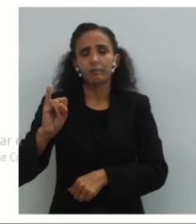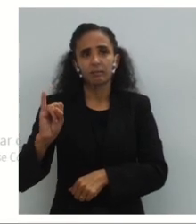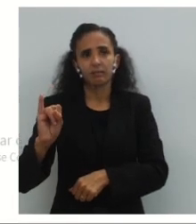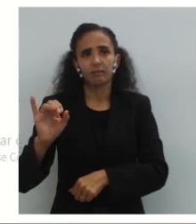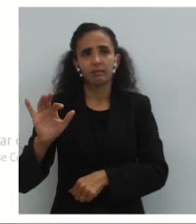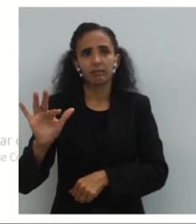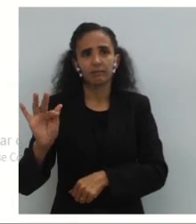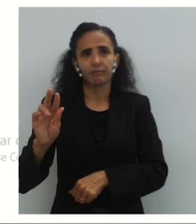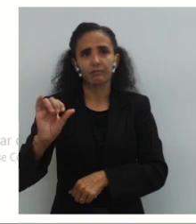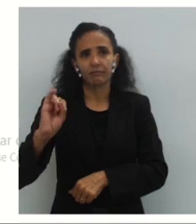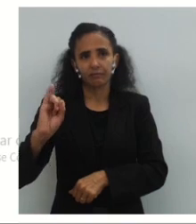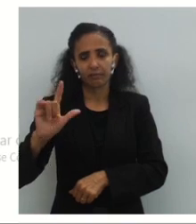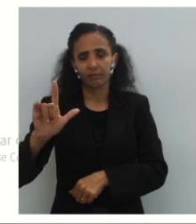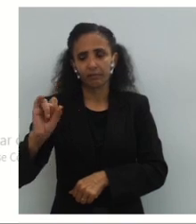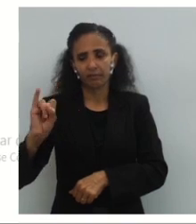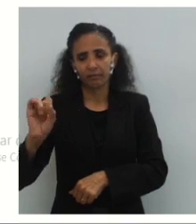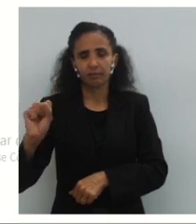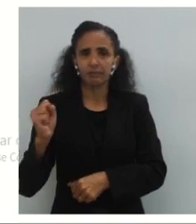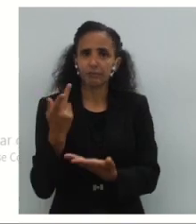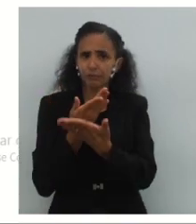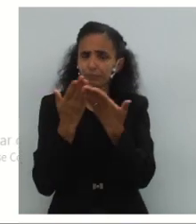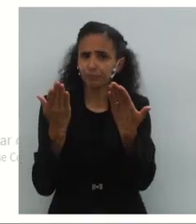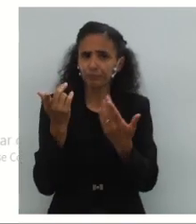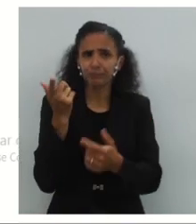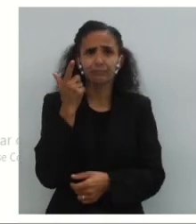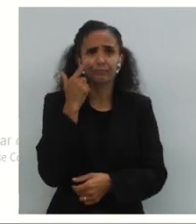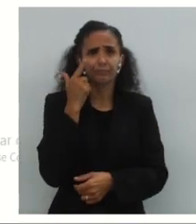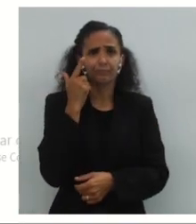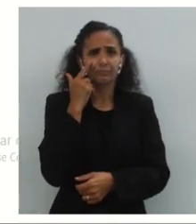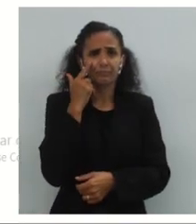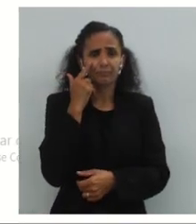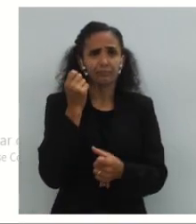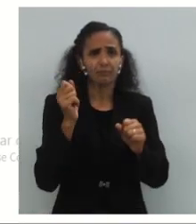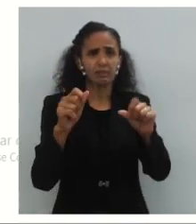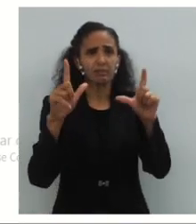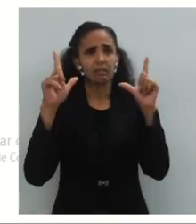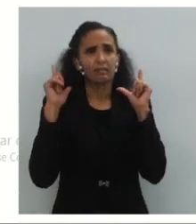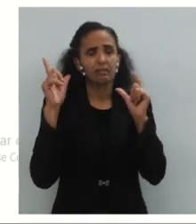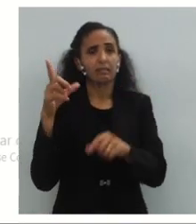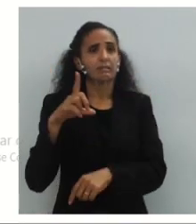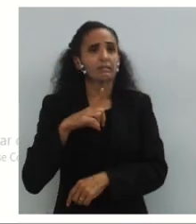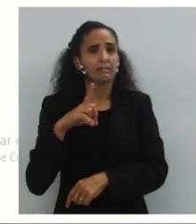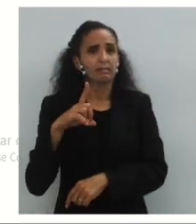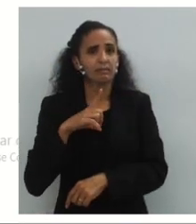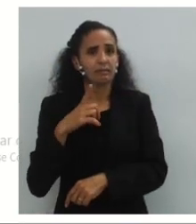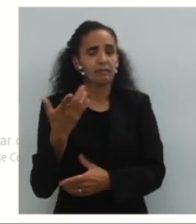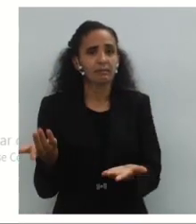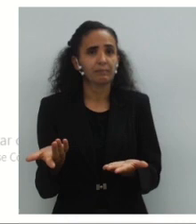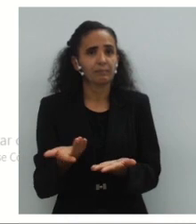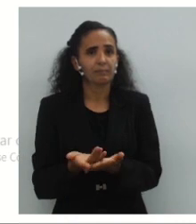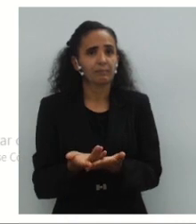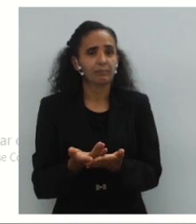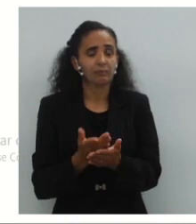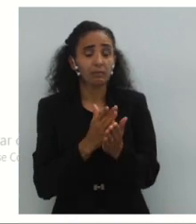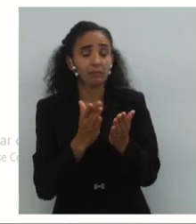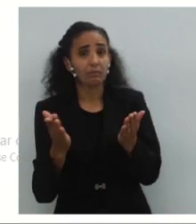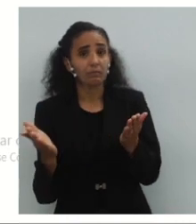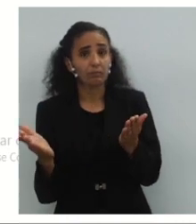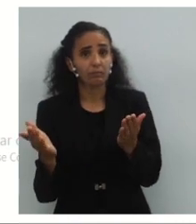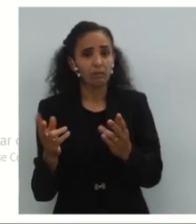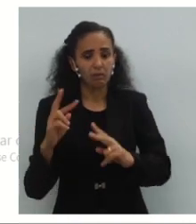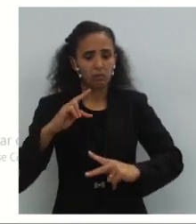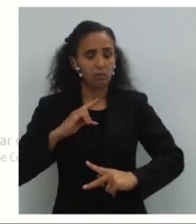Então, quando se fala sobre a sífilis, o que é a sífilis? Se você observar aí na telinha, a gente